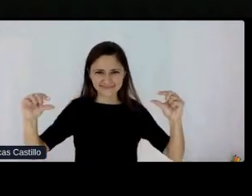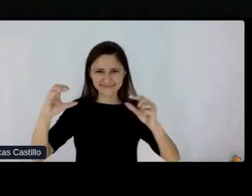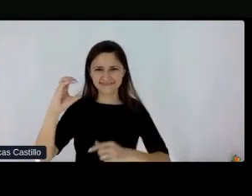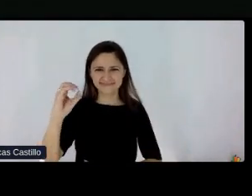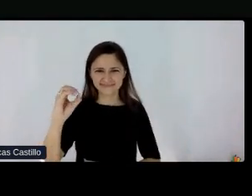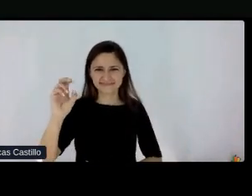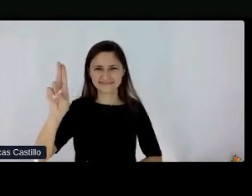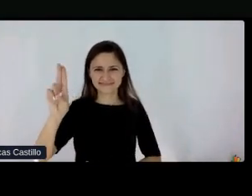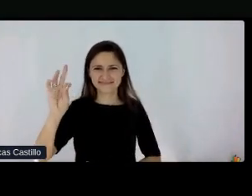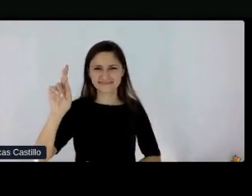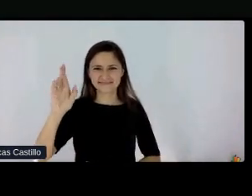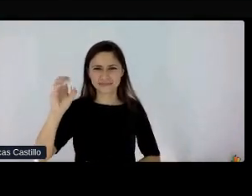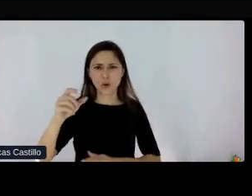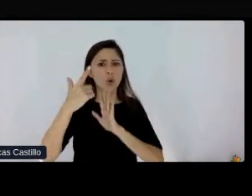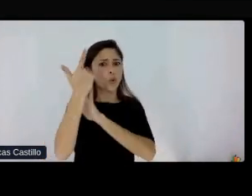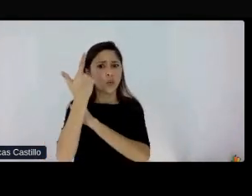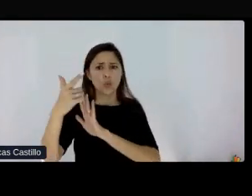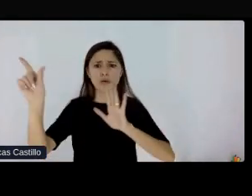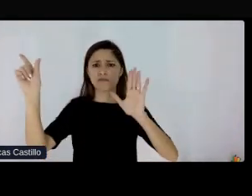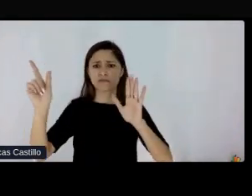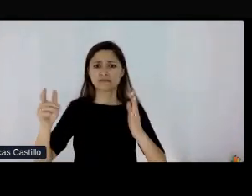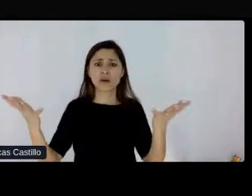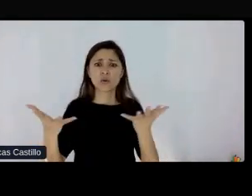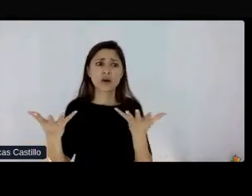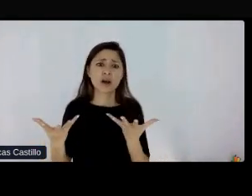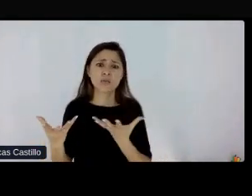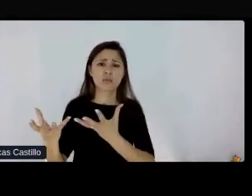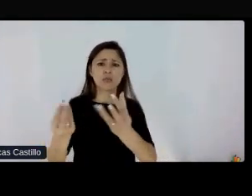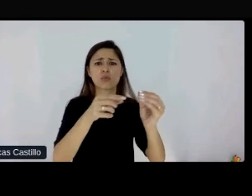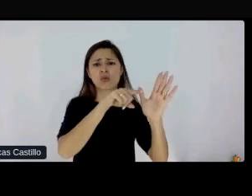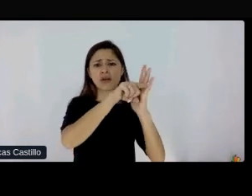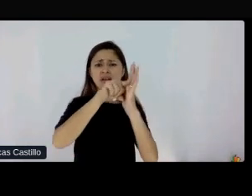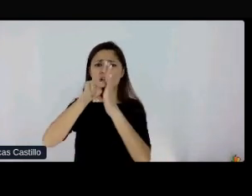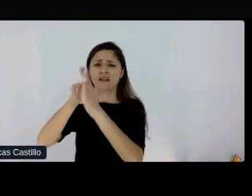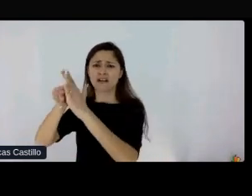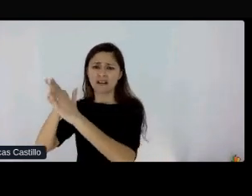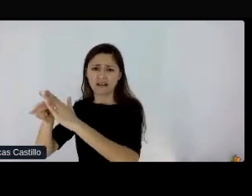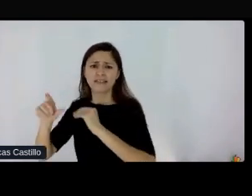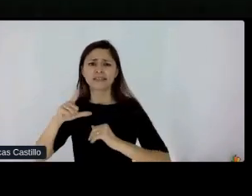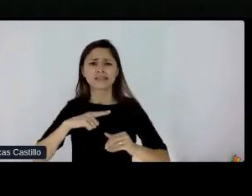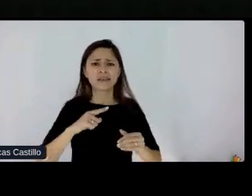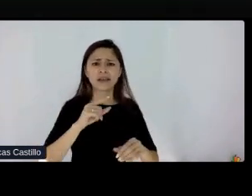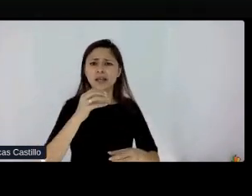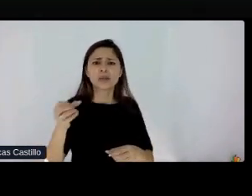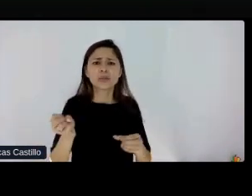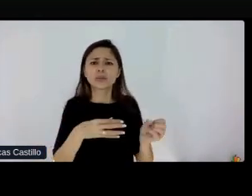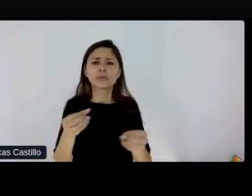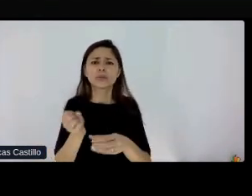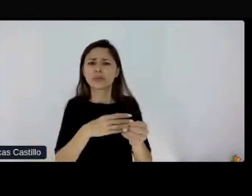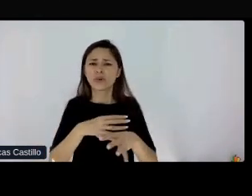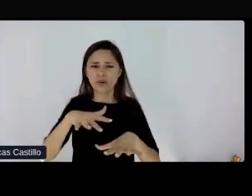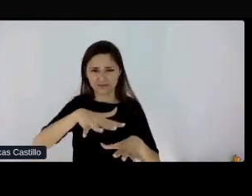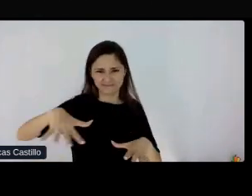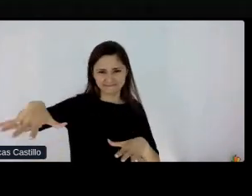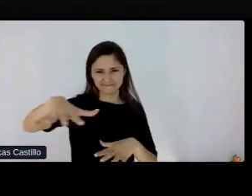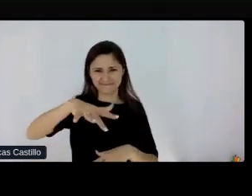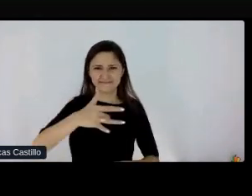sempre em evolução, tem muitas pesquisas, tem muito conhecimento na área de saúde, né, uh,